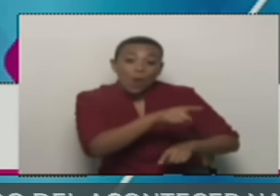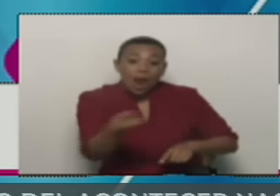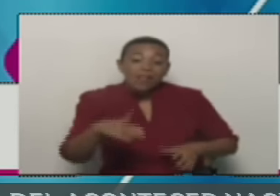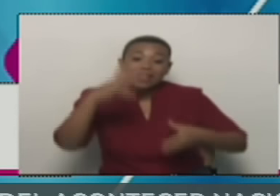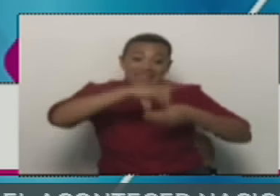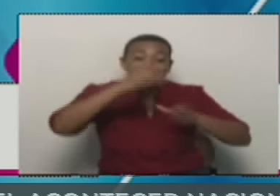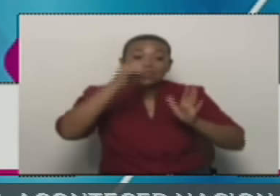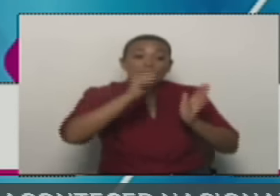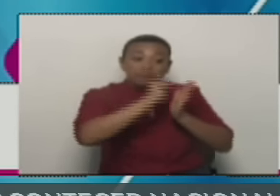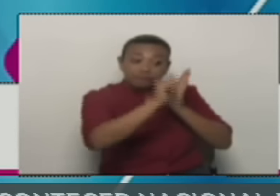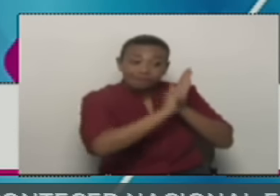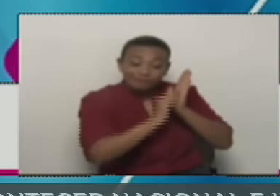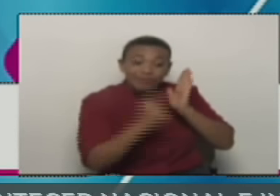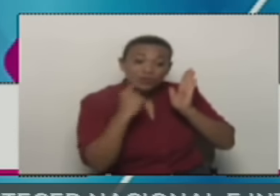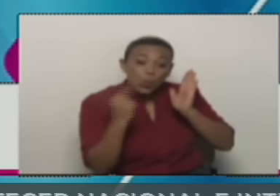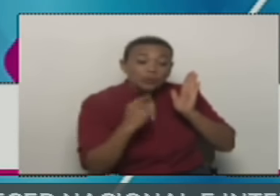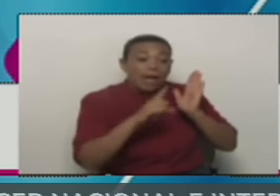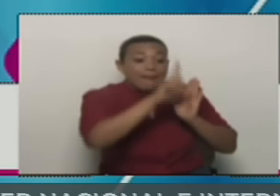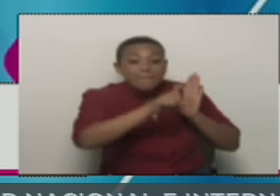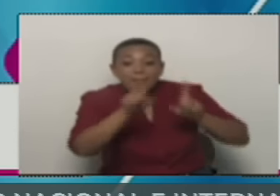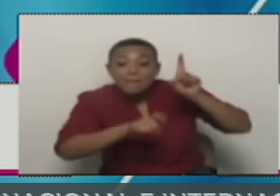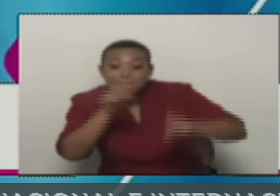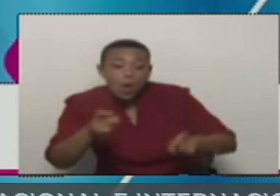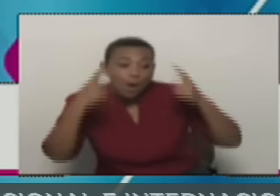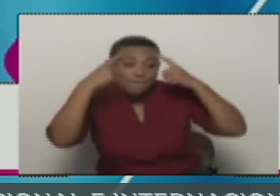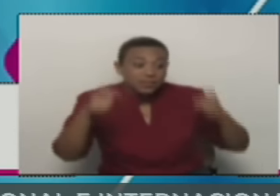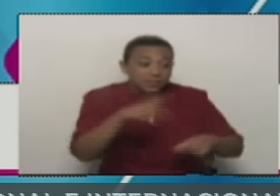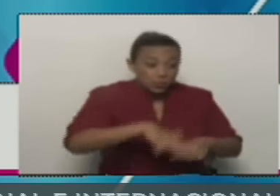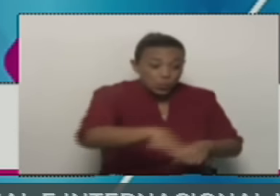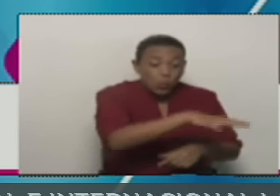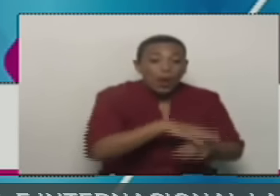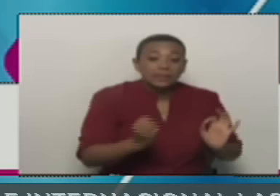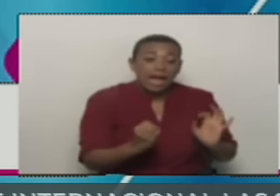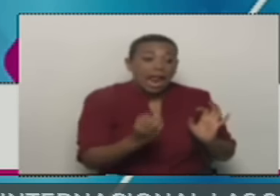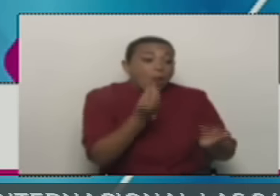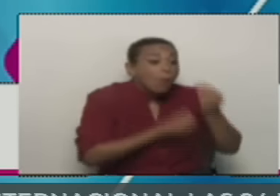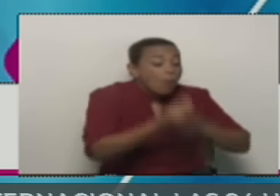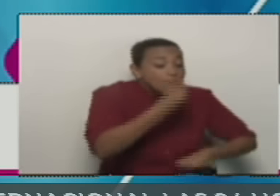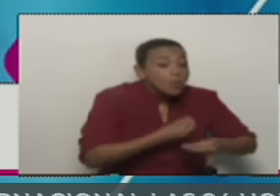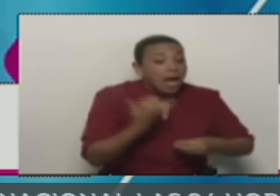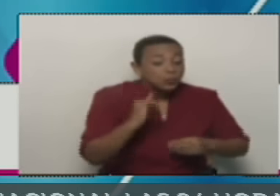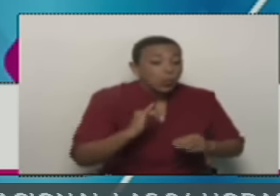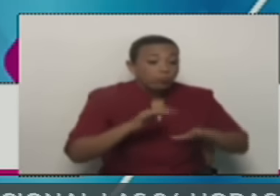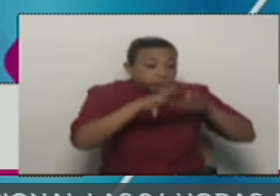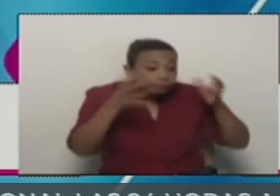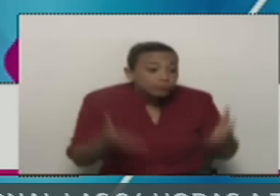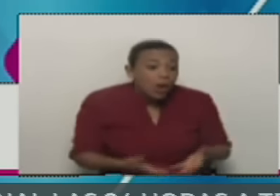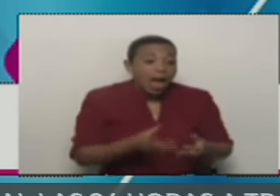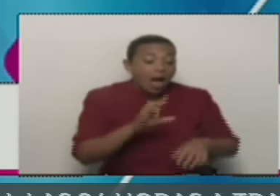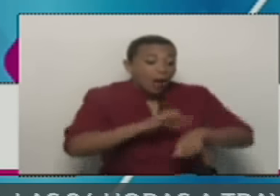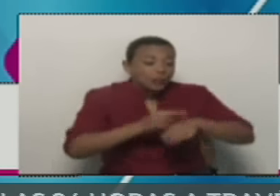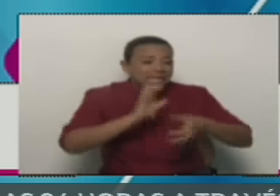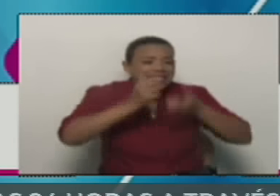datos de los padres de la agroeconomía, el consumo mundial de